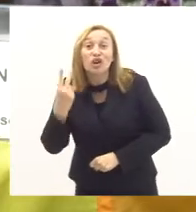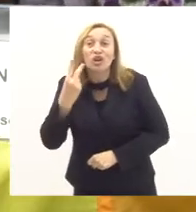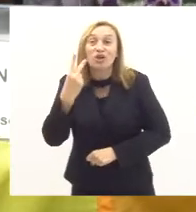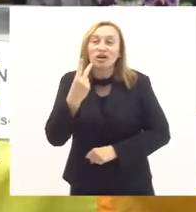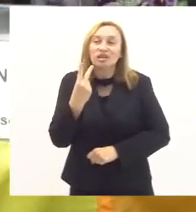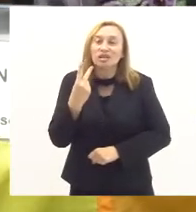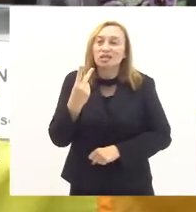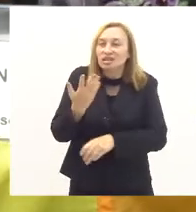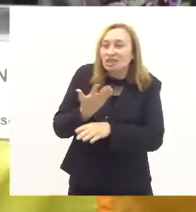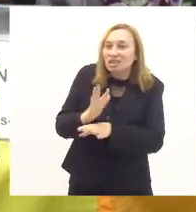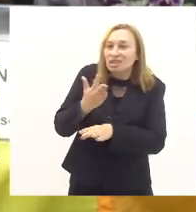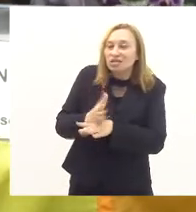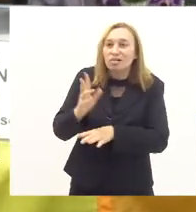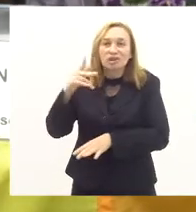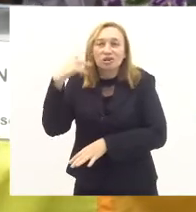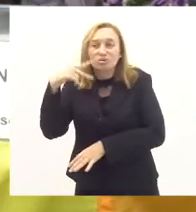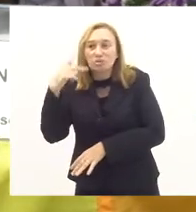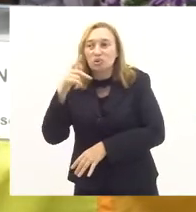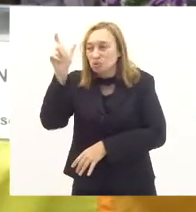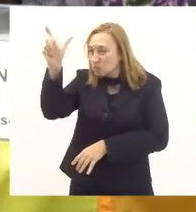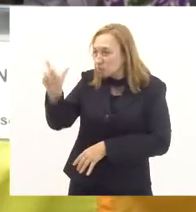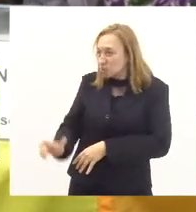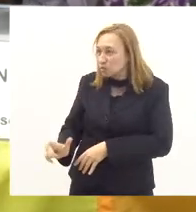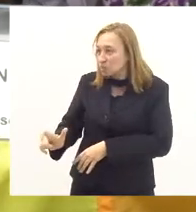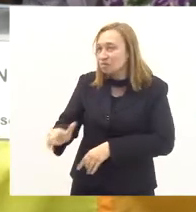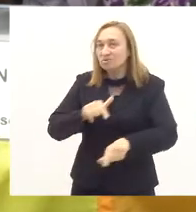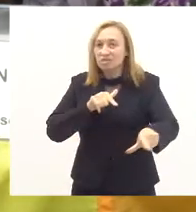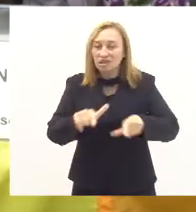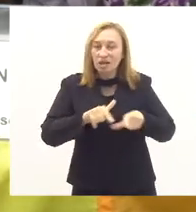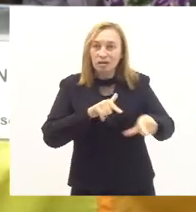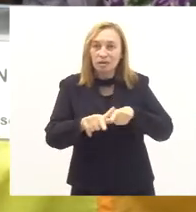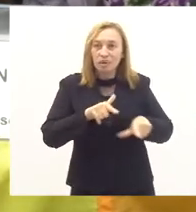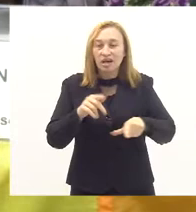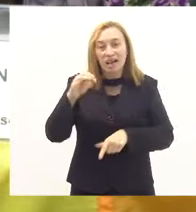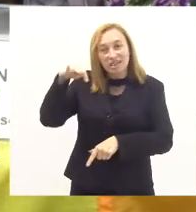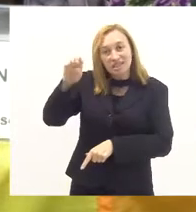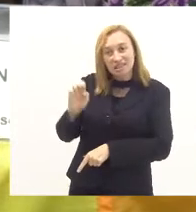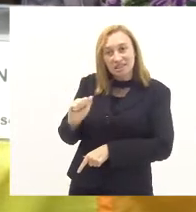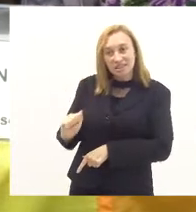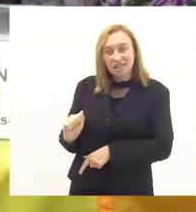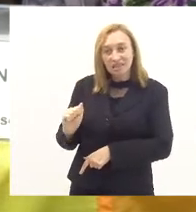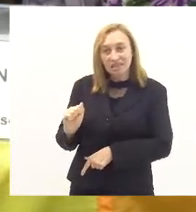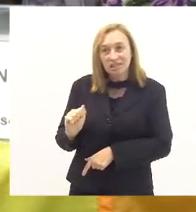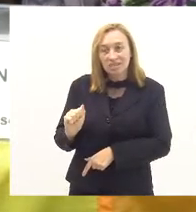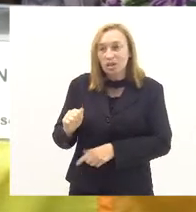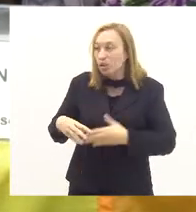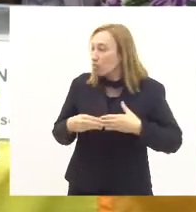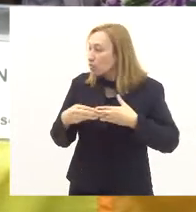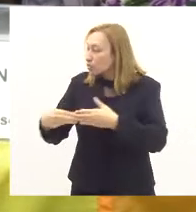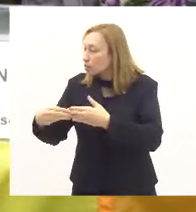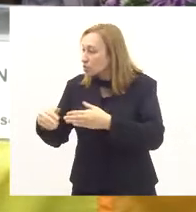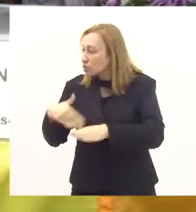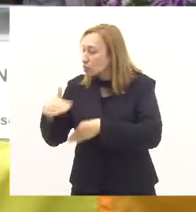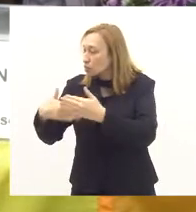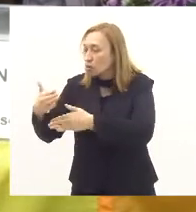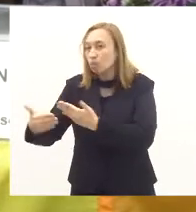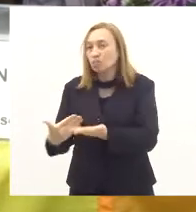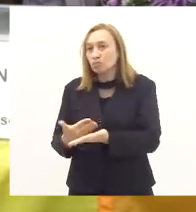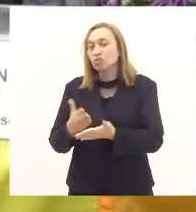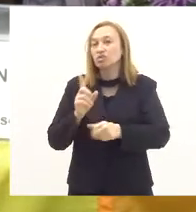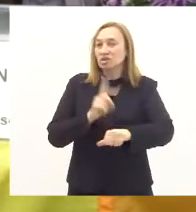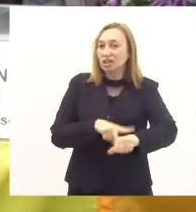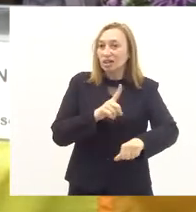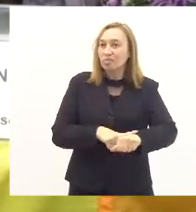nas práticas políticas, na postura de trabalho que Alessandra Ramos conduziu ao longo do tempo. Vai ser o